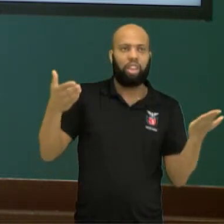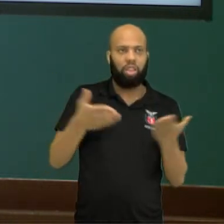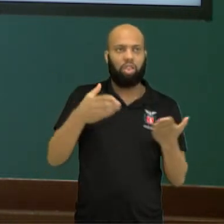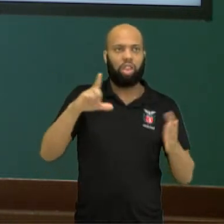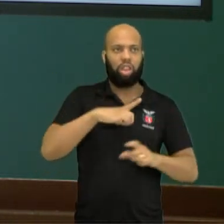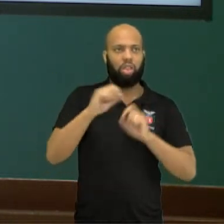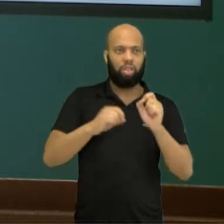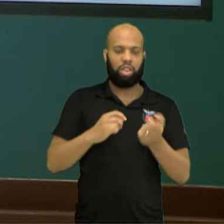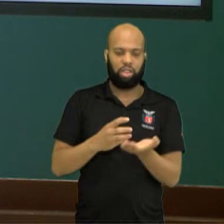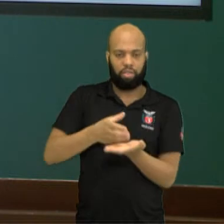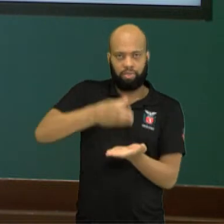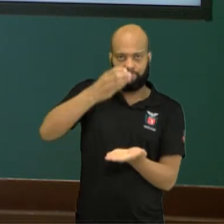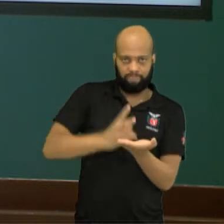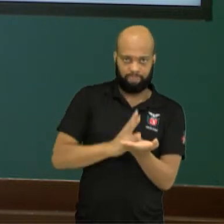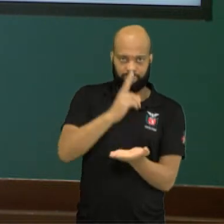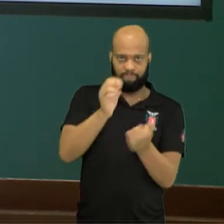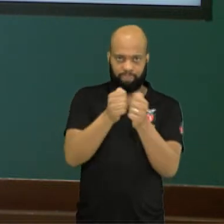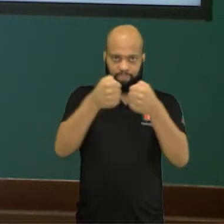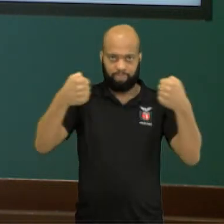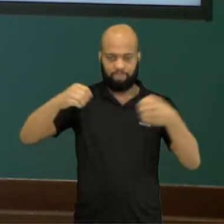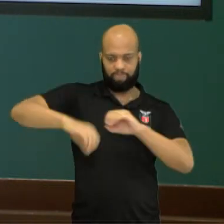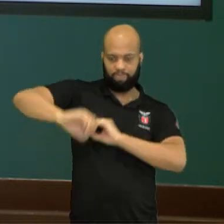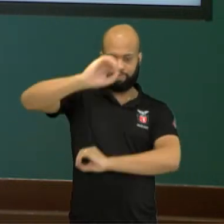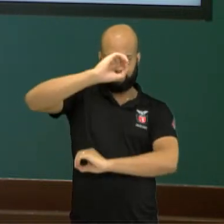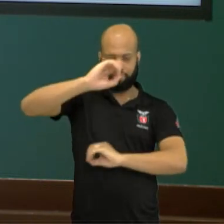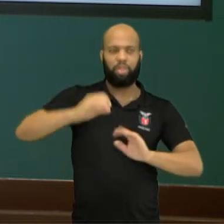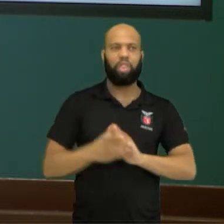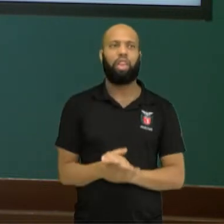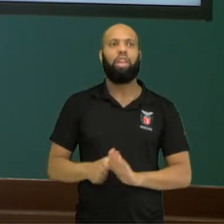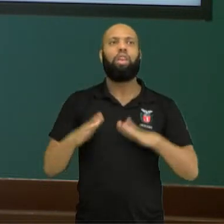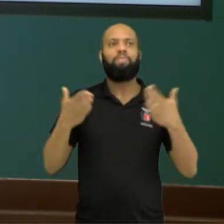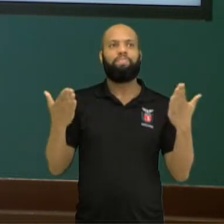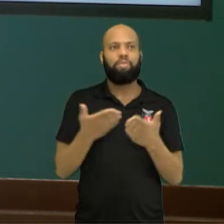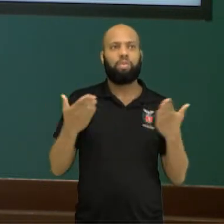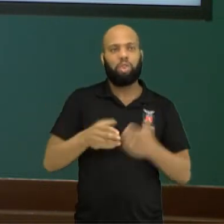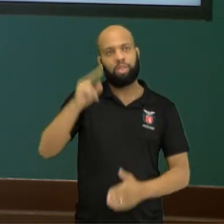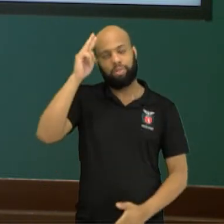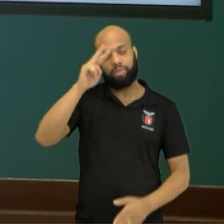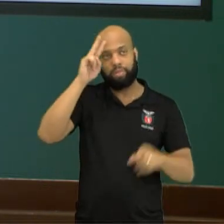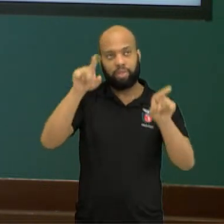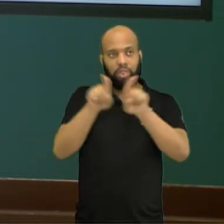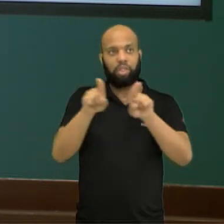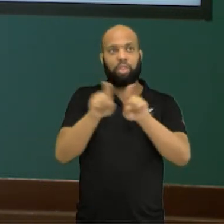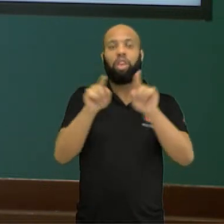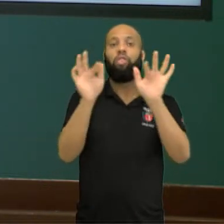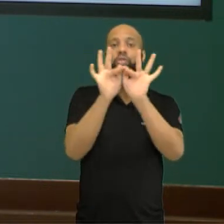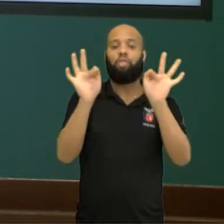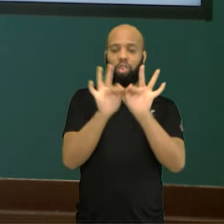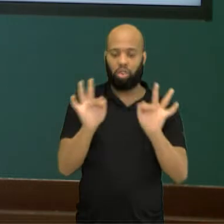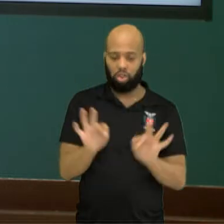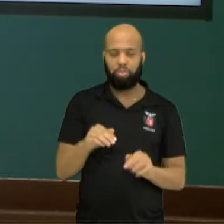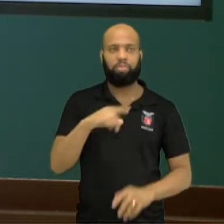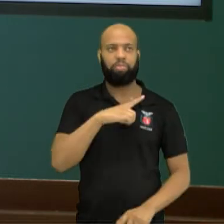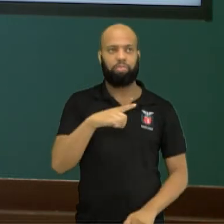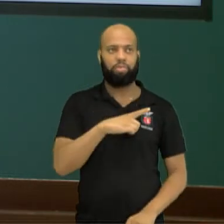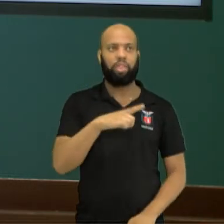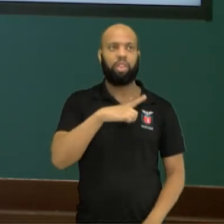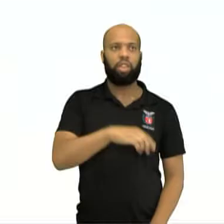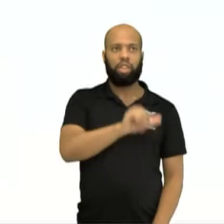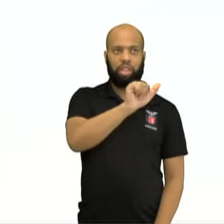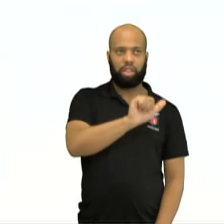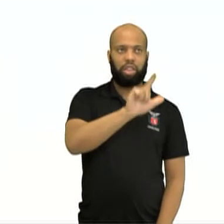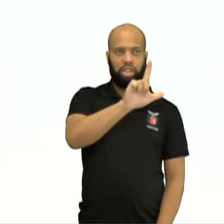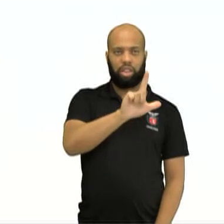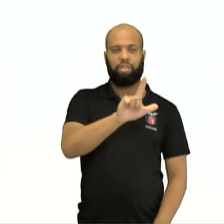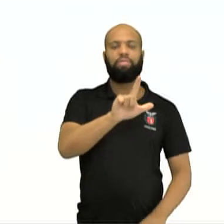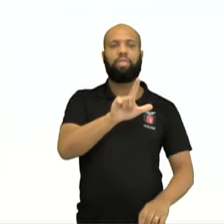com uma planificação do nosso cilindro reto. Então, relembrando as fórmulas que a gente precisa. A área